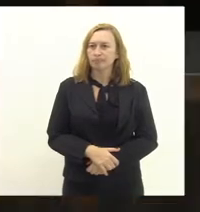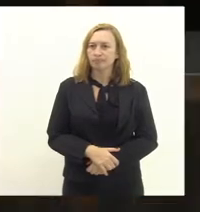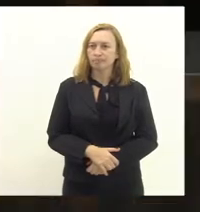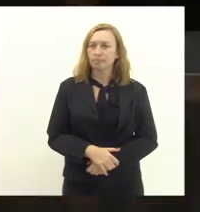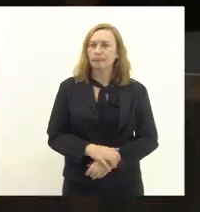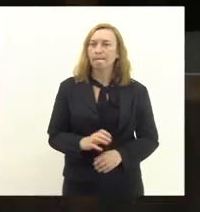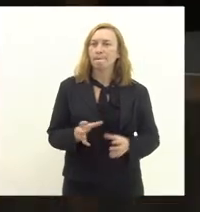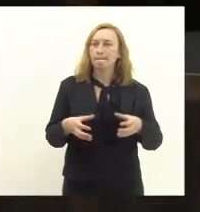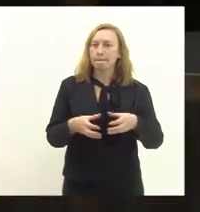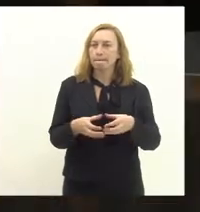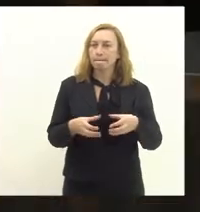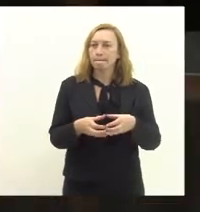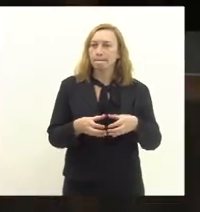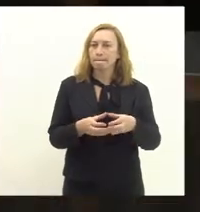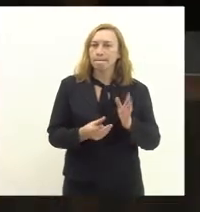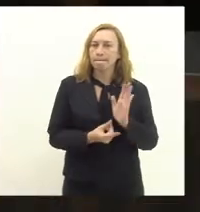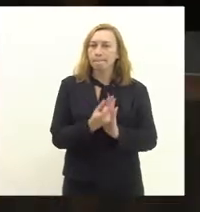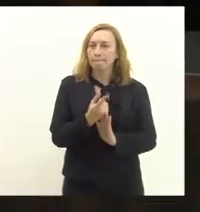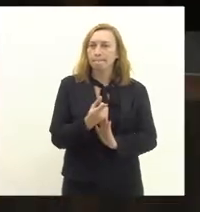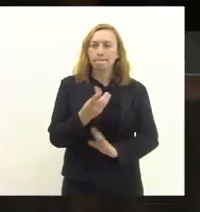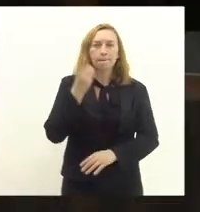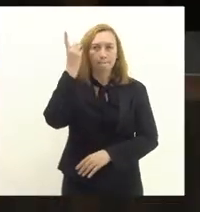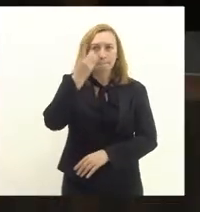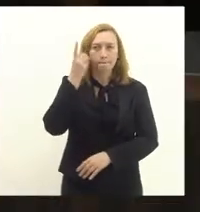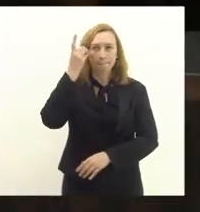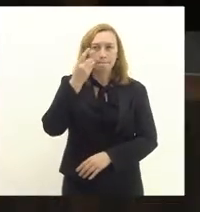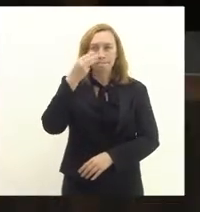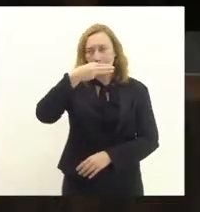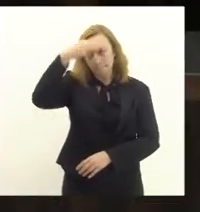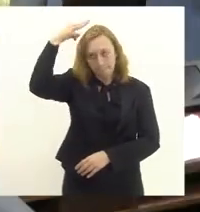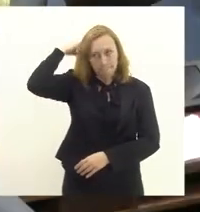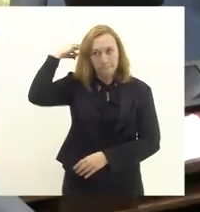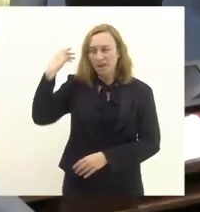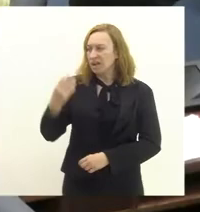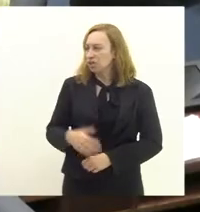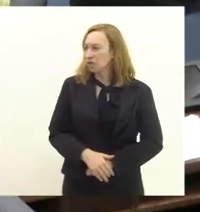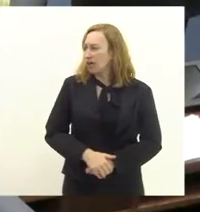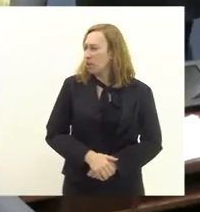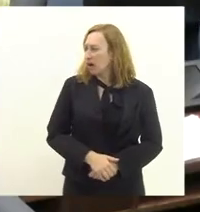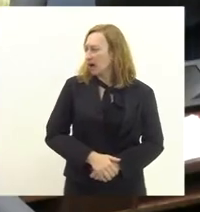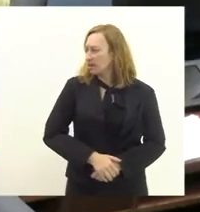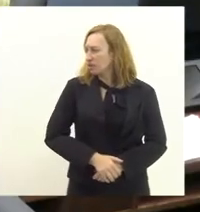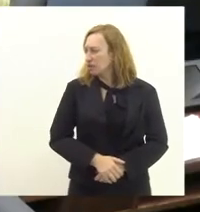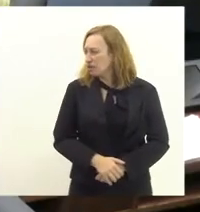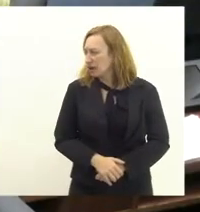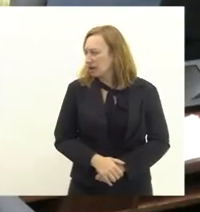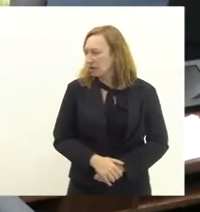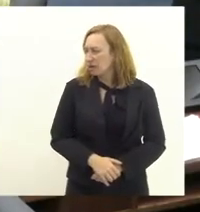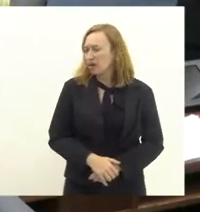Pela Comissão de Orçamento, deputado Márcio Pacheco.